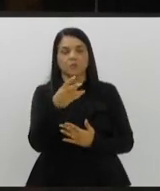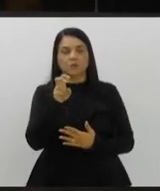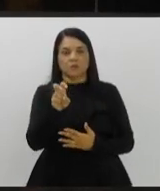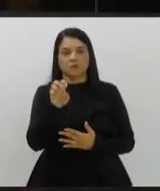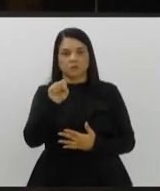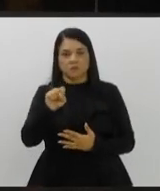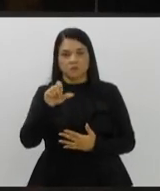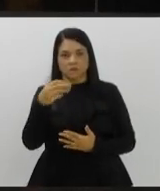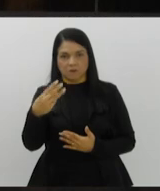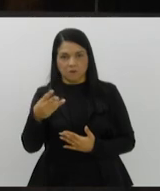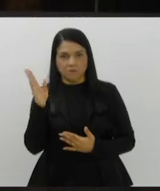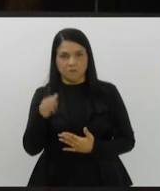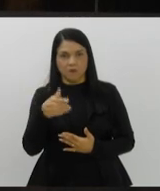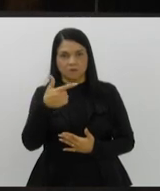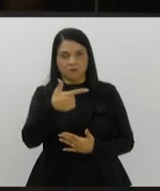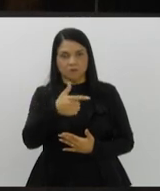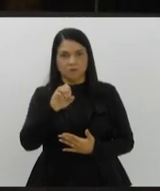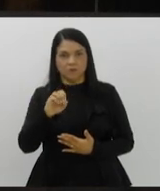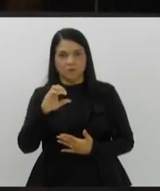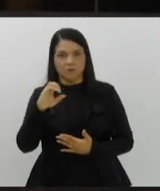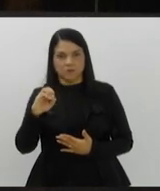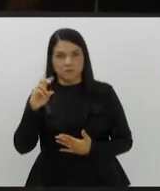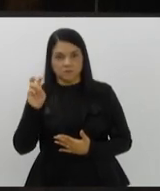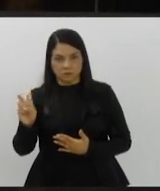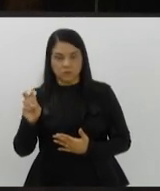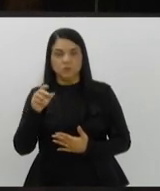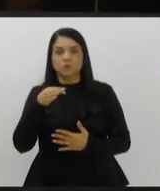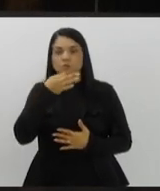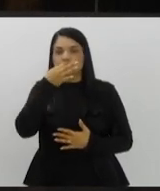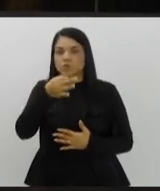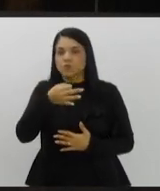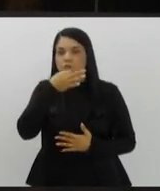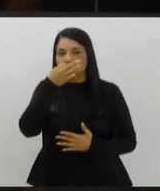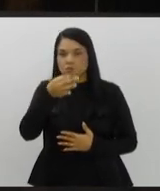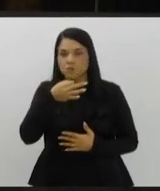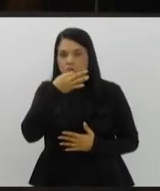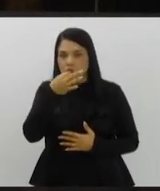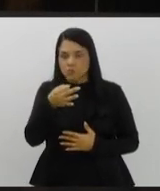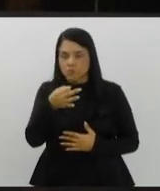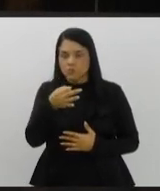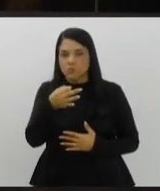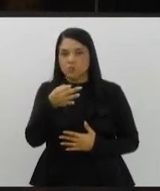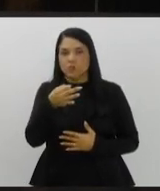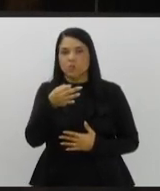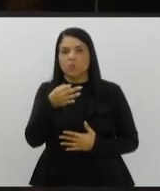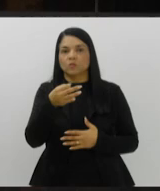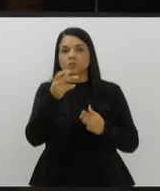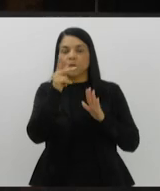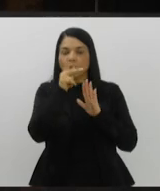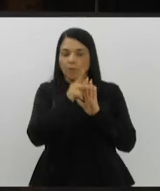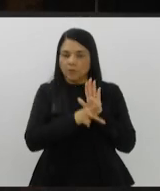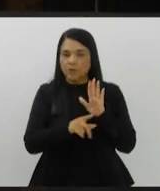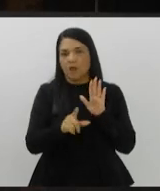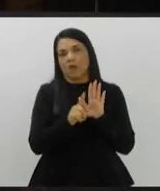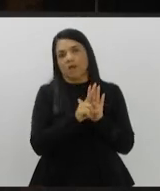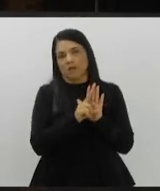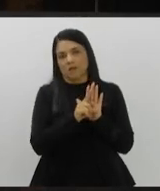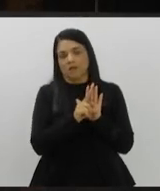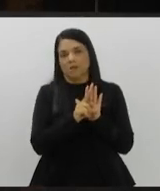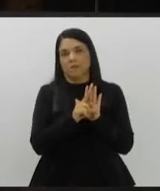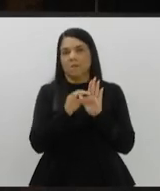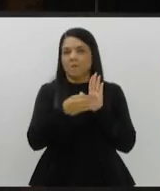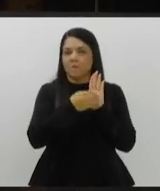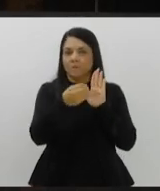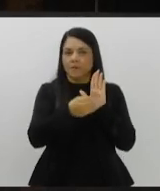4.583, de 2005, conforme sugerido, sugerido no anteprojeto de lei. Parecer